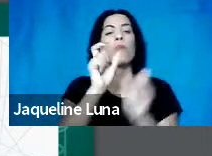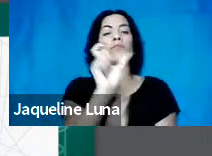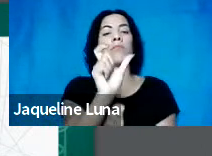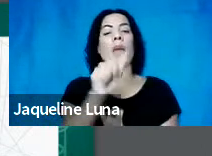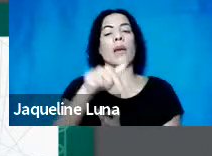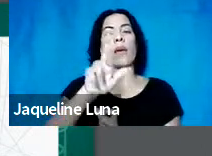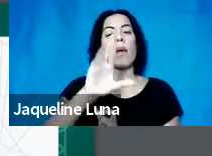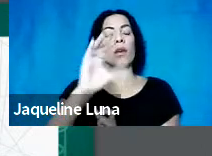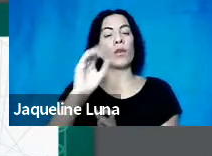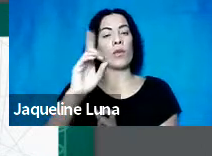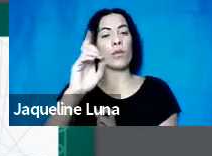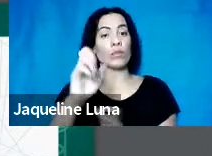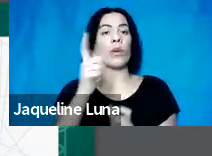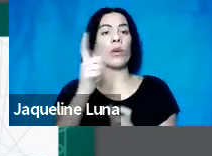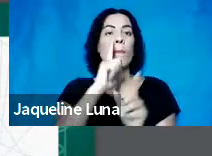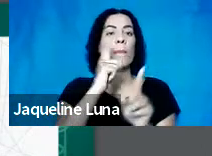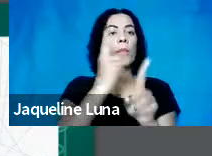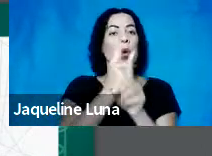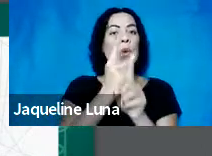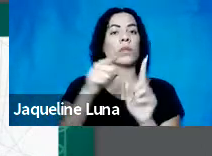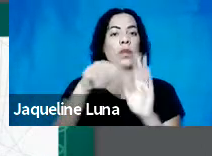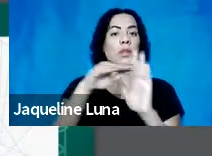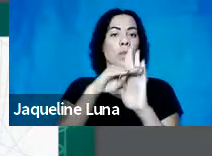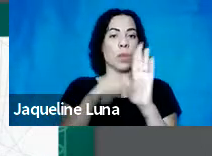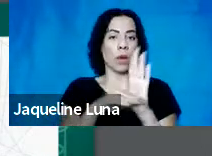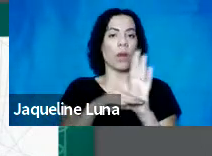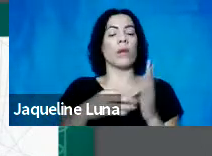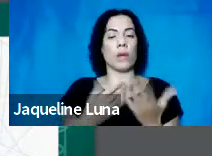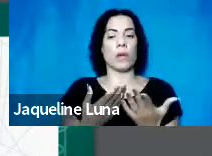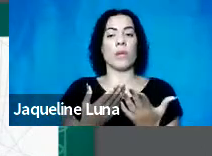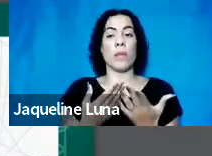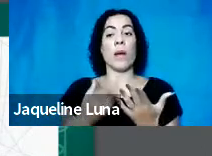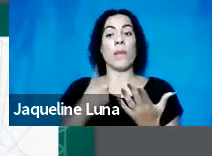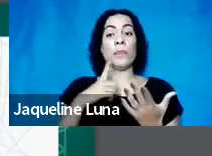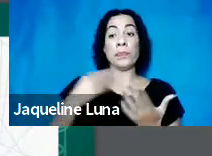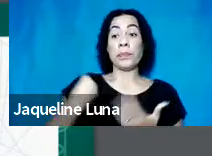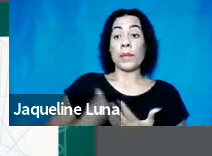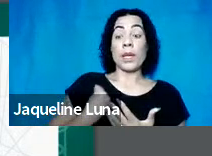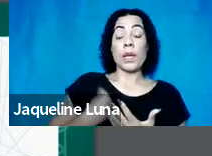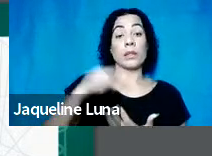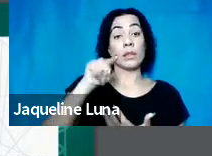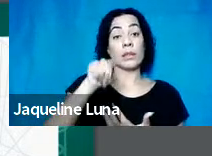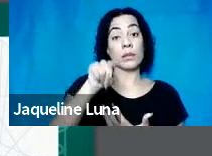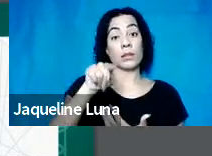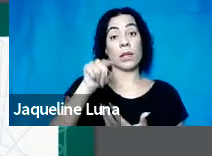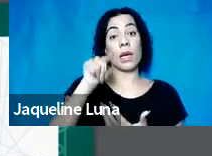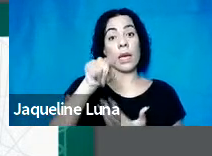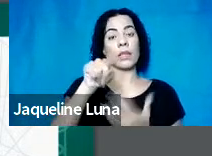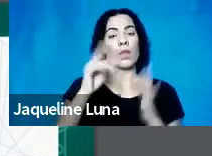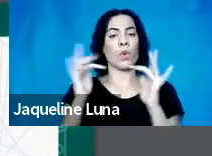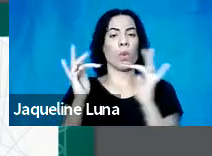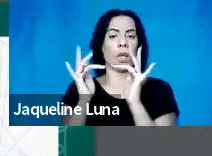e chegar até o programa. É, existe esse contato, né, para quem quiser falar